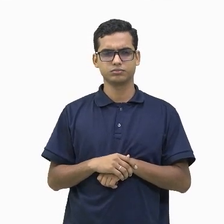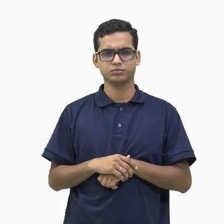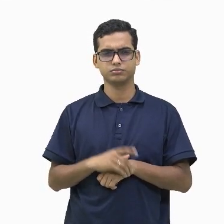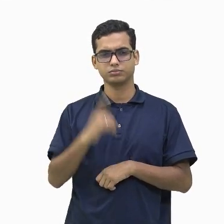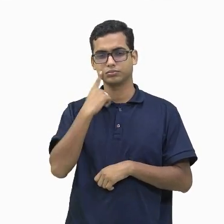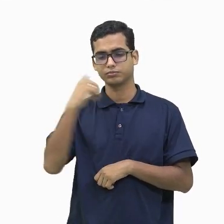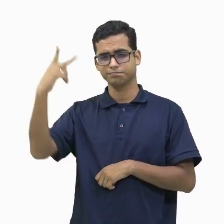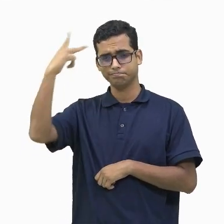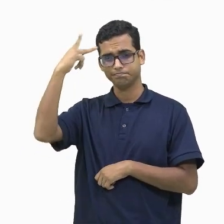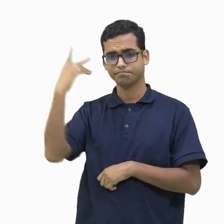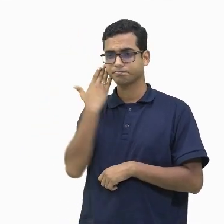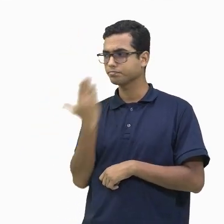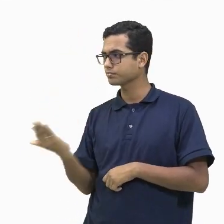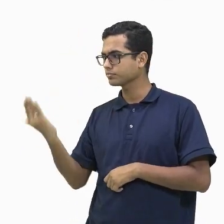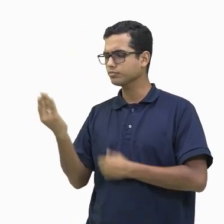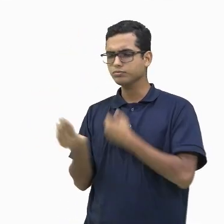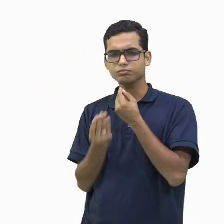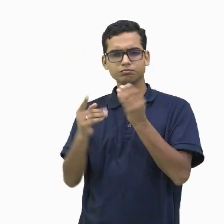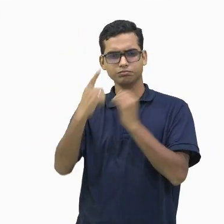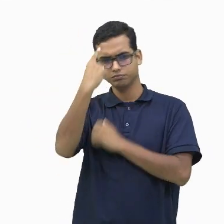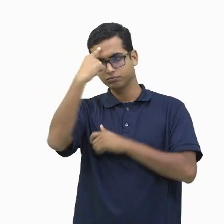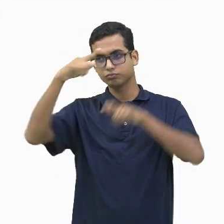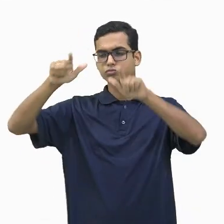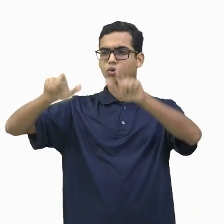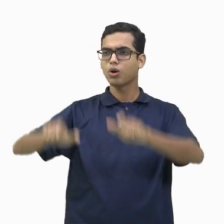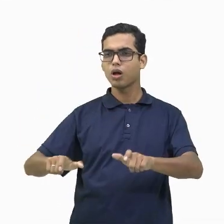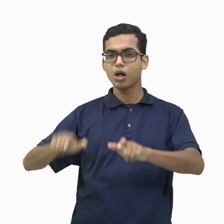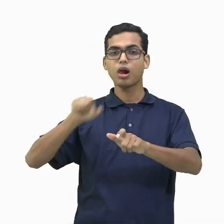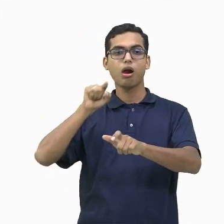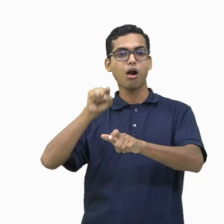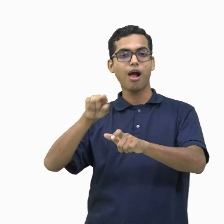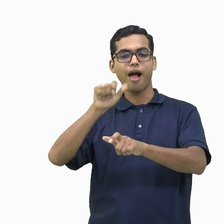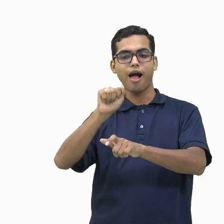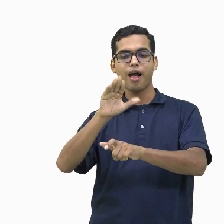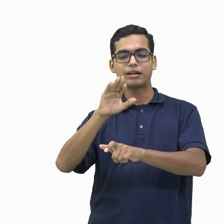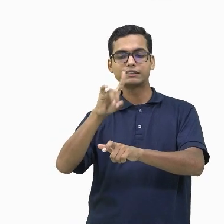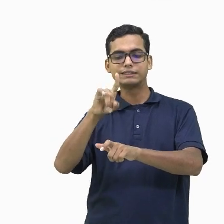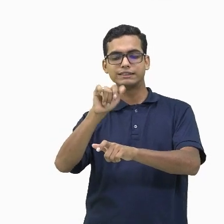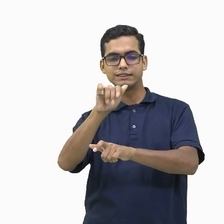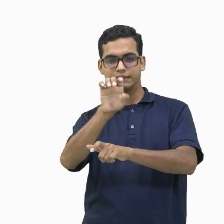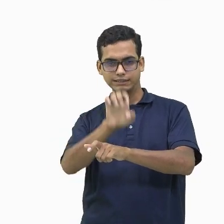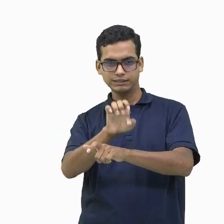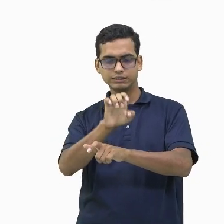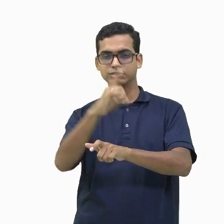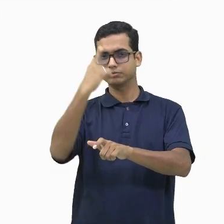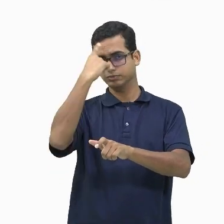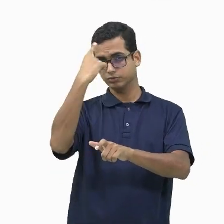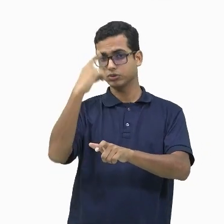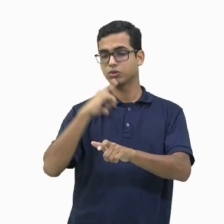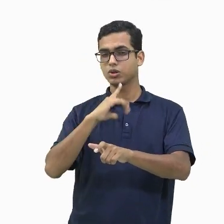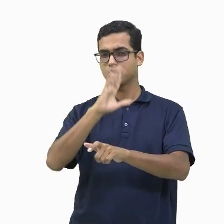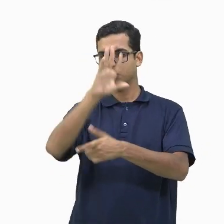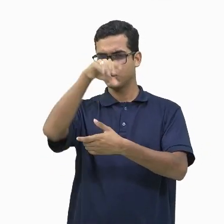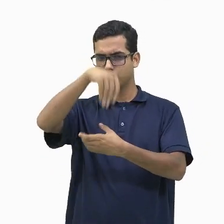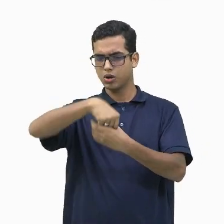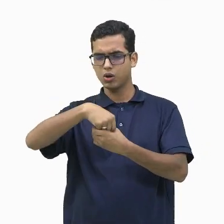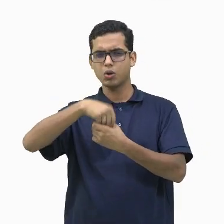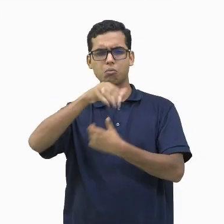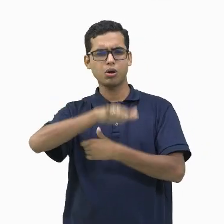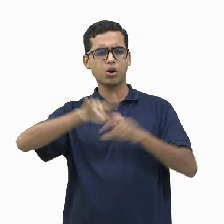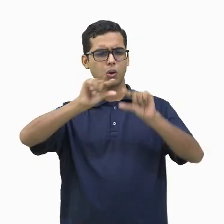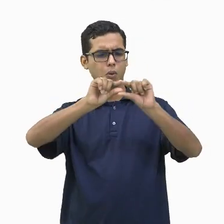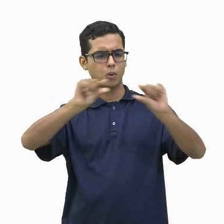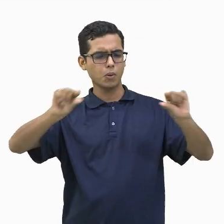uma ideia de cidade. A cidade de São Paulo. Mas, em geral, na fala, por ser uma